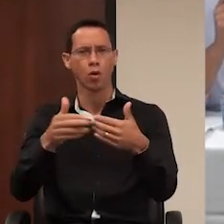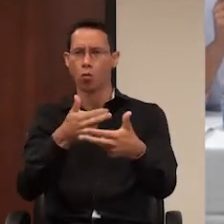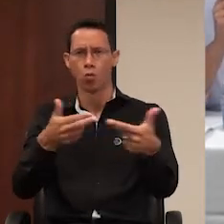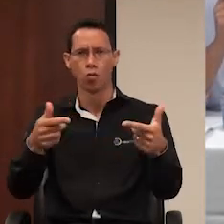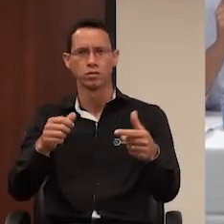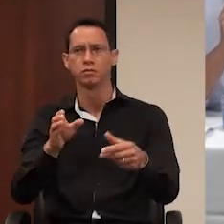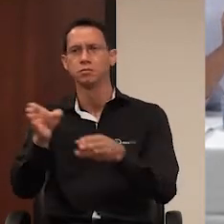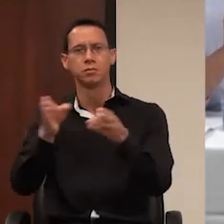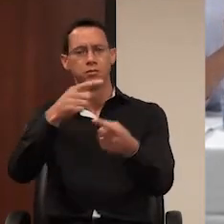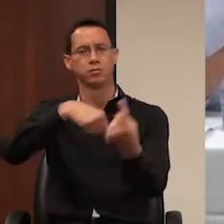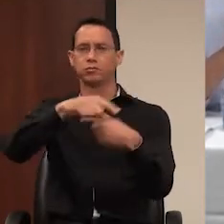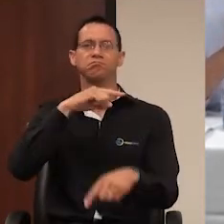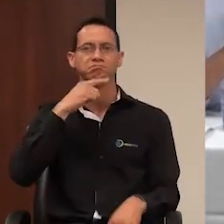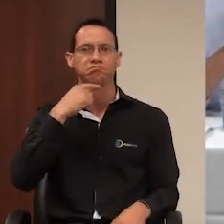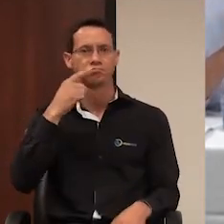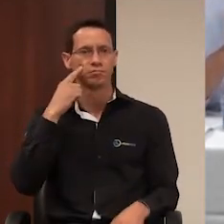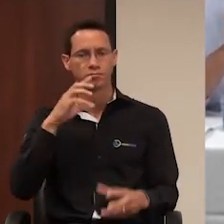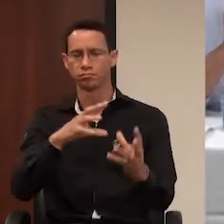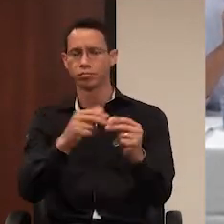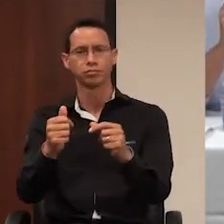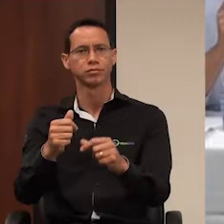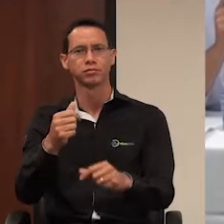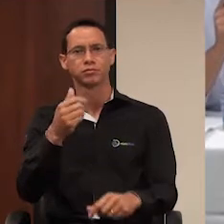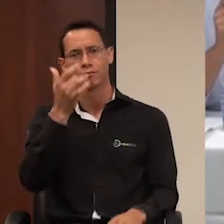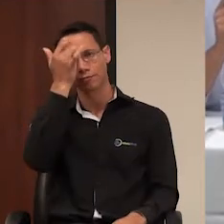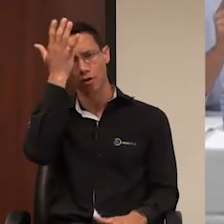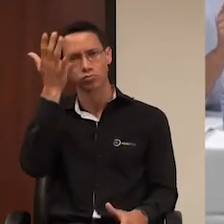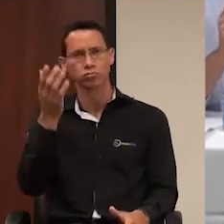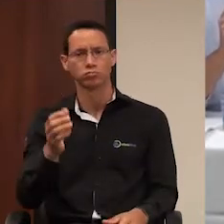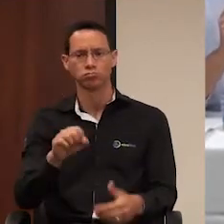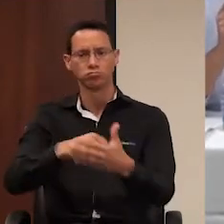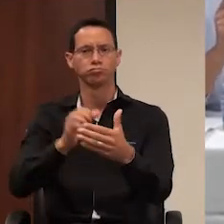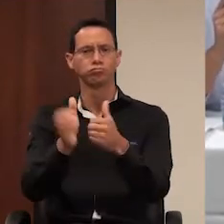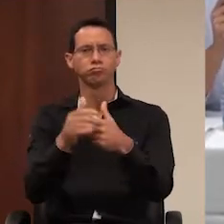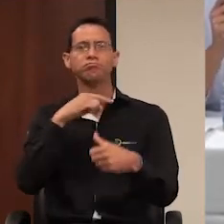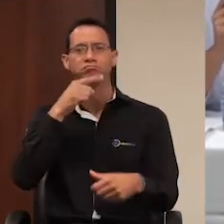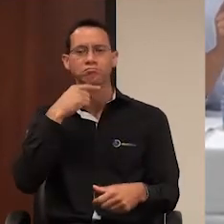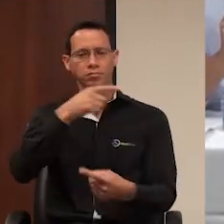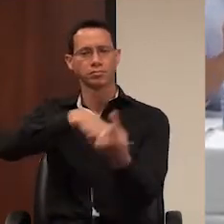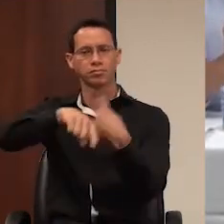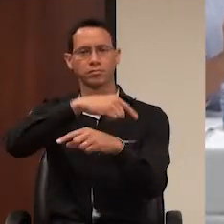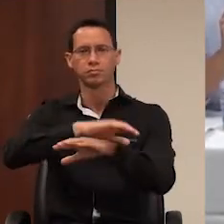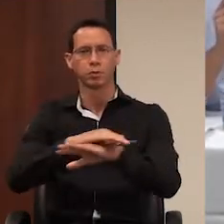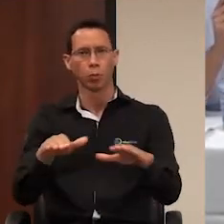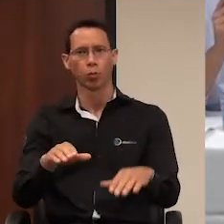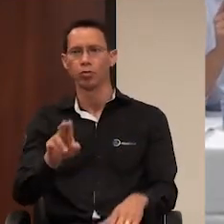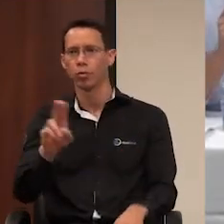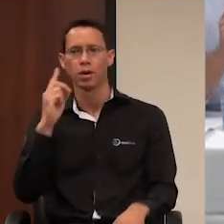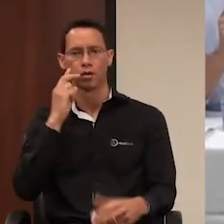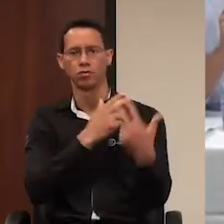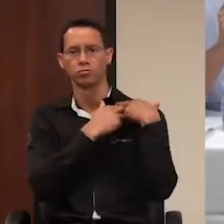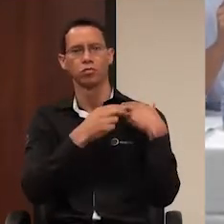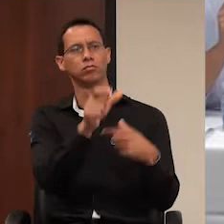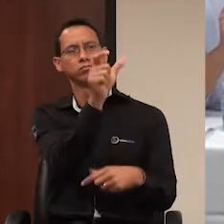civil. Ficava fácil de resolver esse processo. Declara a pessoa incapaz de praticar os atos da vida civil e o meio curador do fulano de tal.